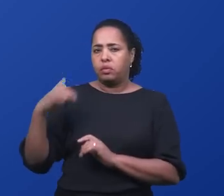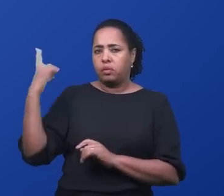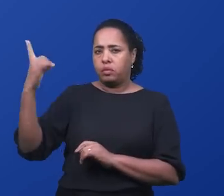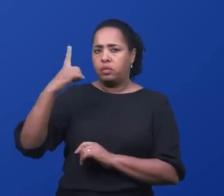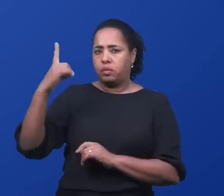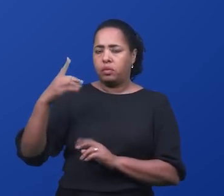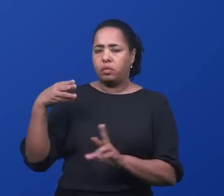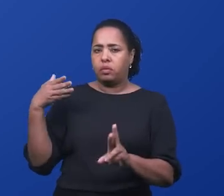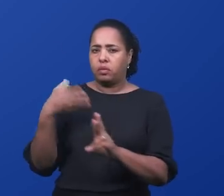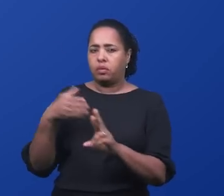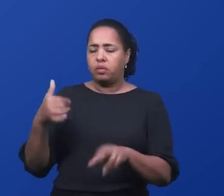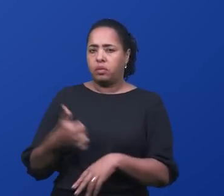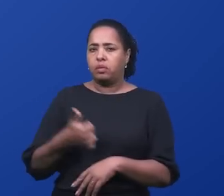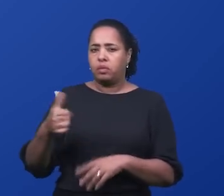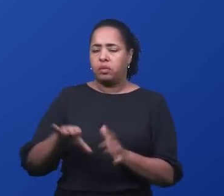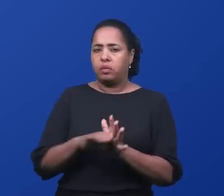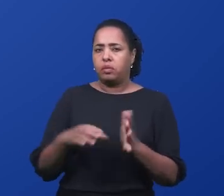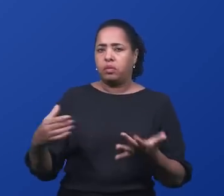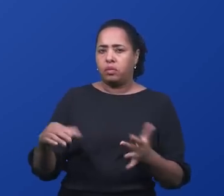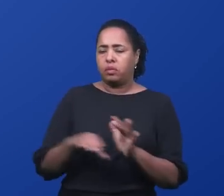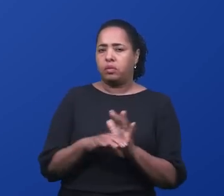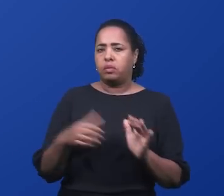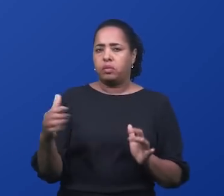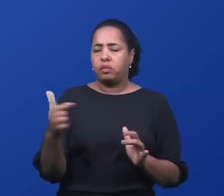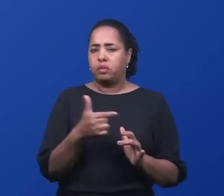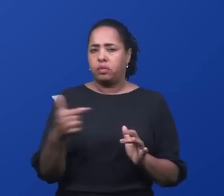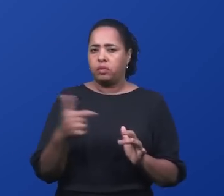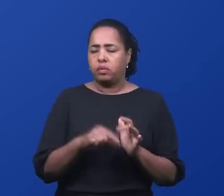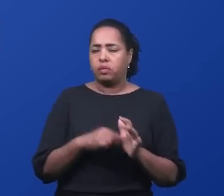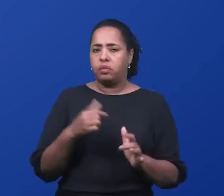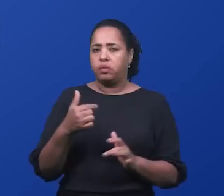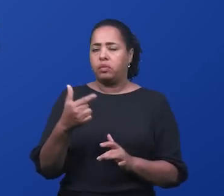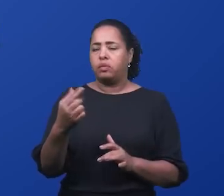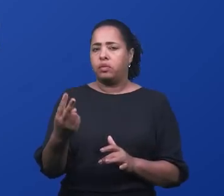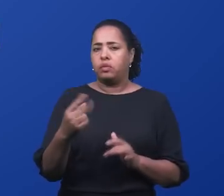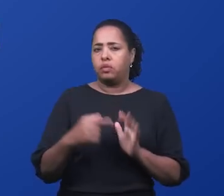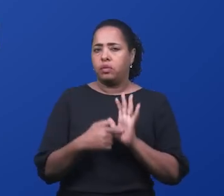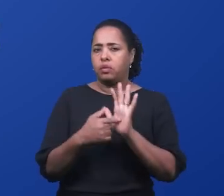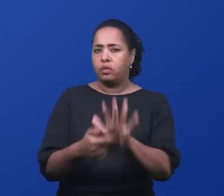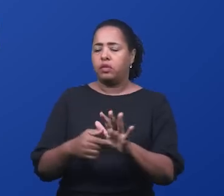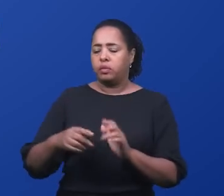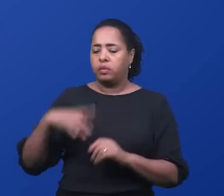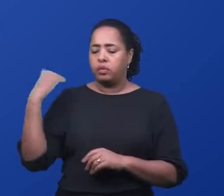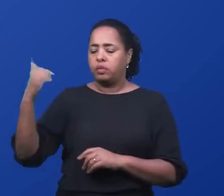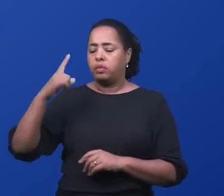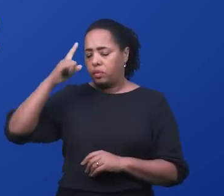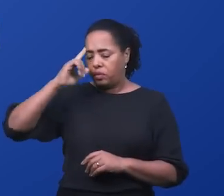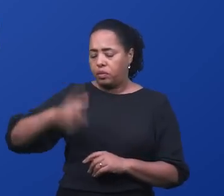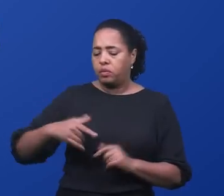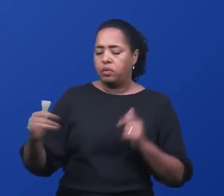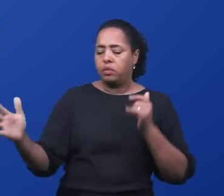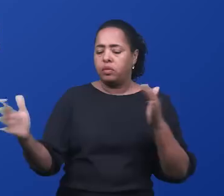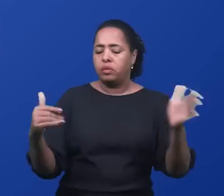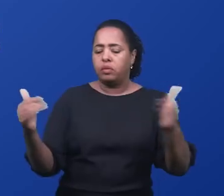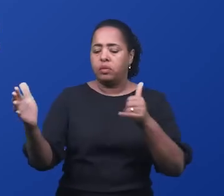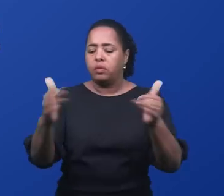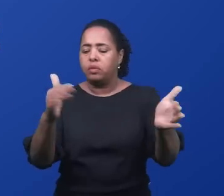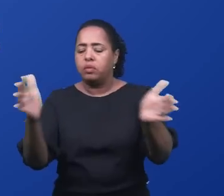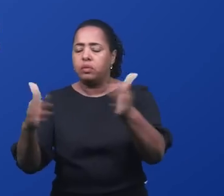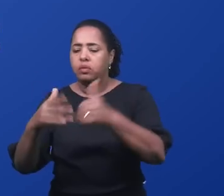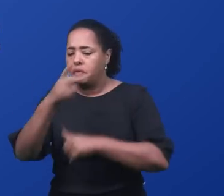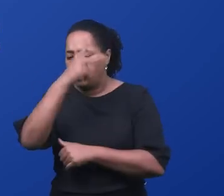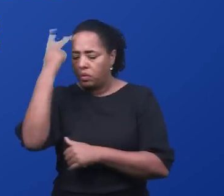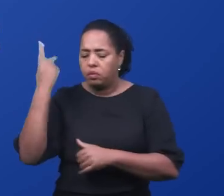pegar como referência 1 Crônicas 22, versículo 2, que diz assim: E deu ordem Davi que se ajuntassem os estranhos